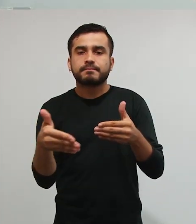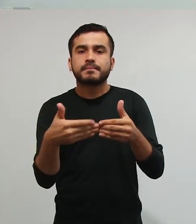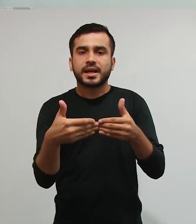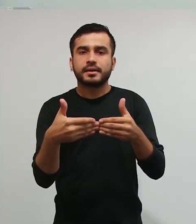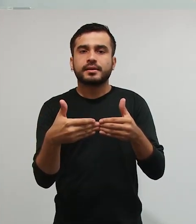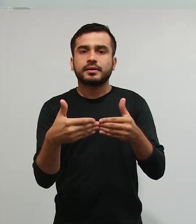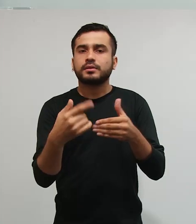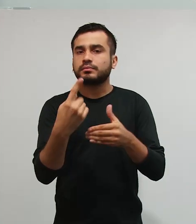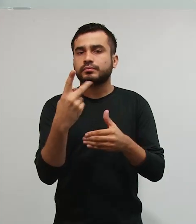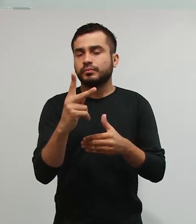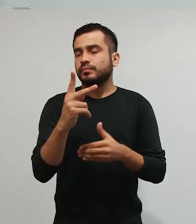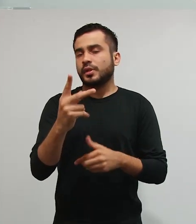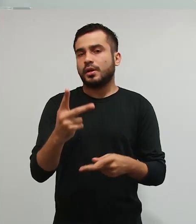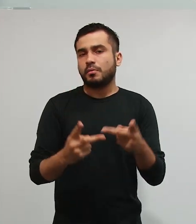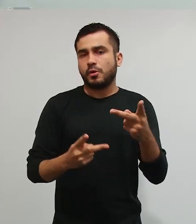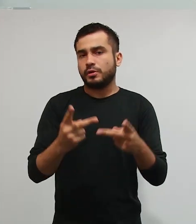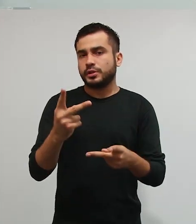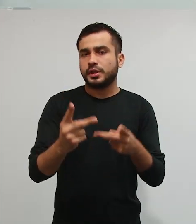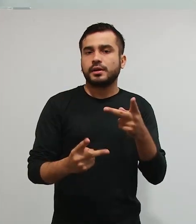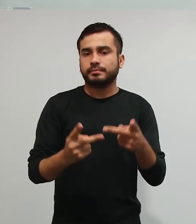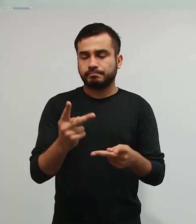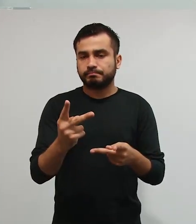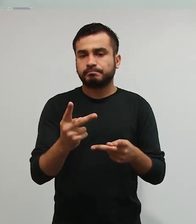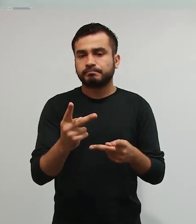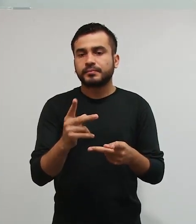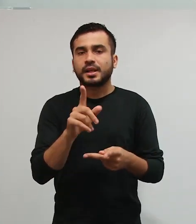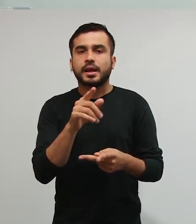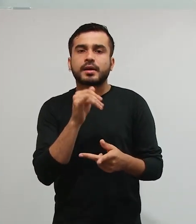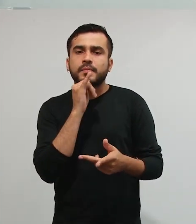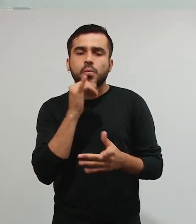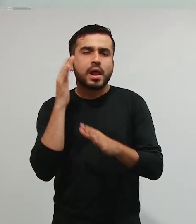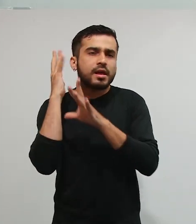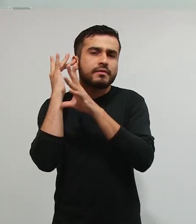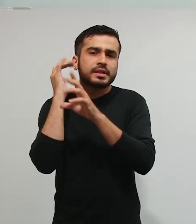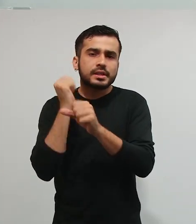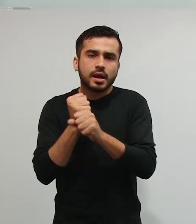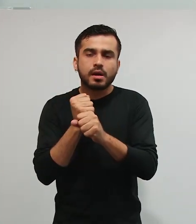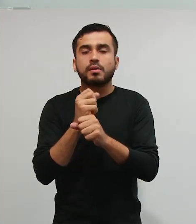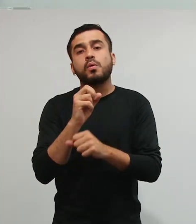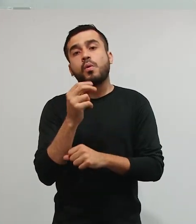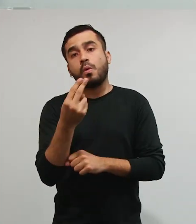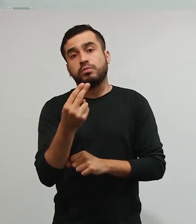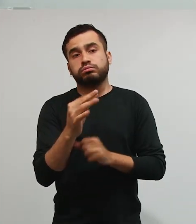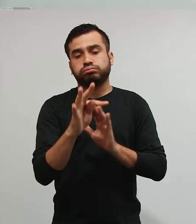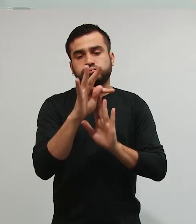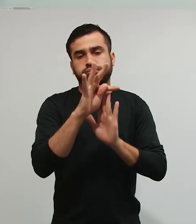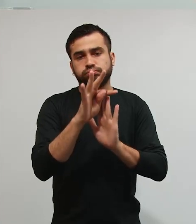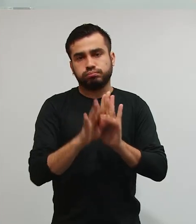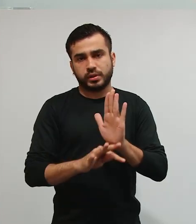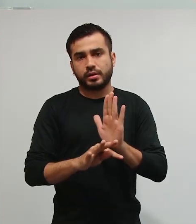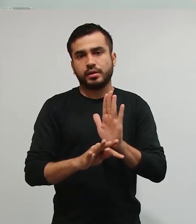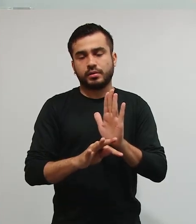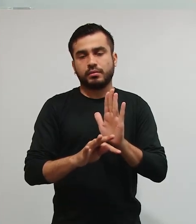processo. É uma etapa em que você encerra uma revisão, um